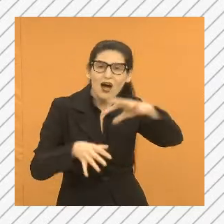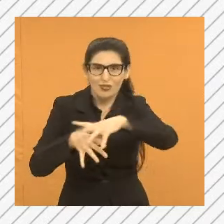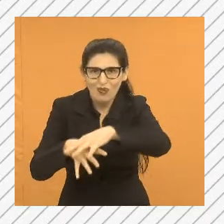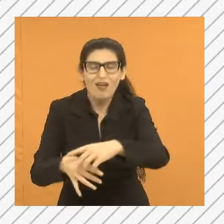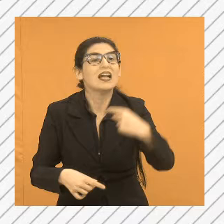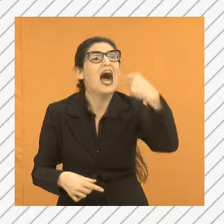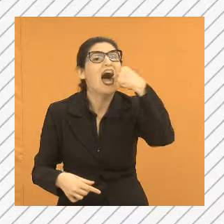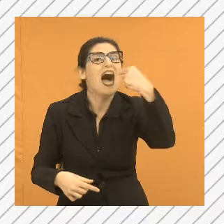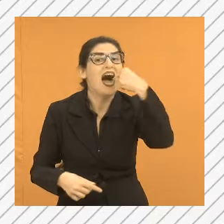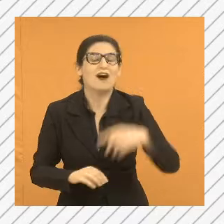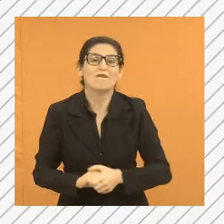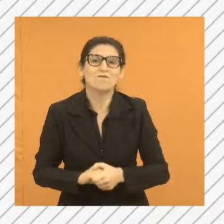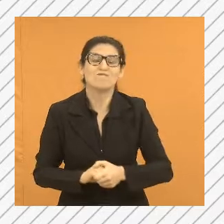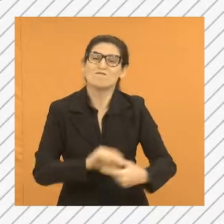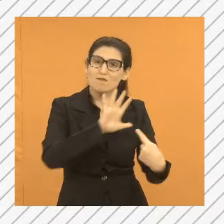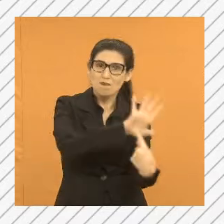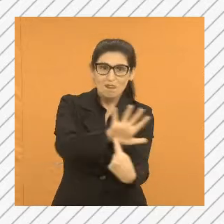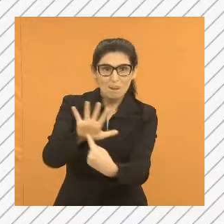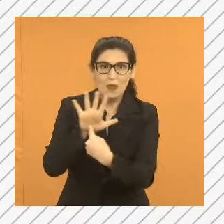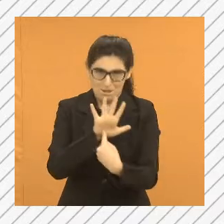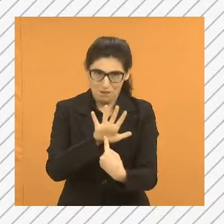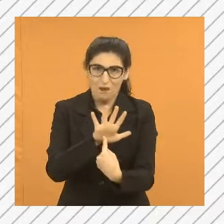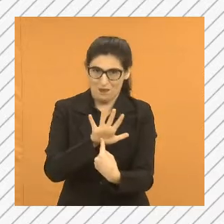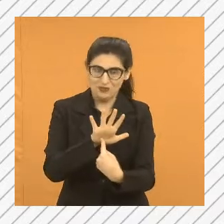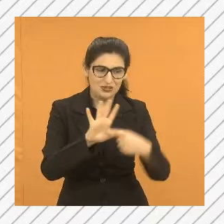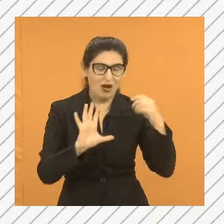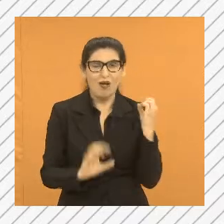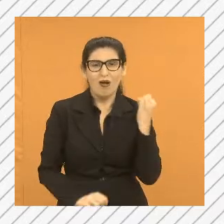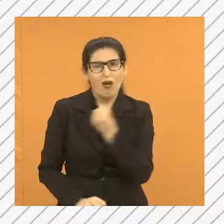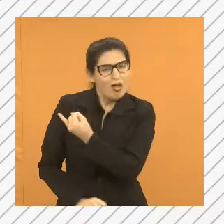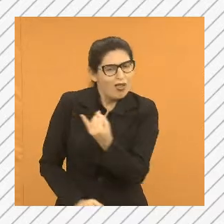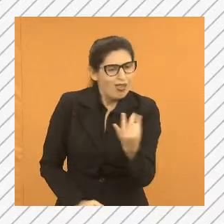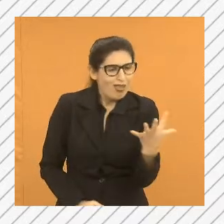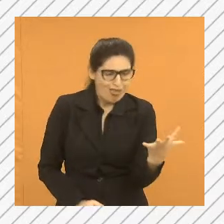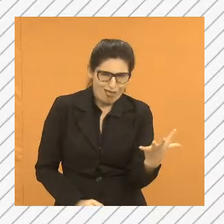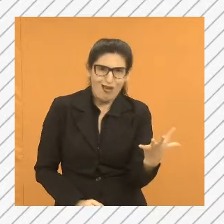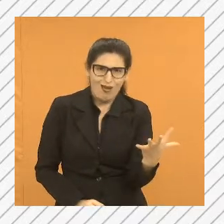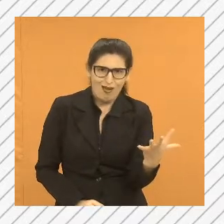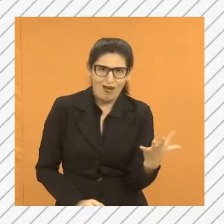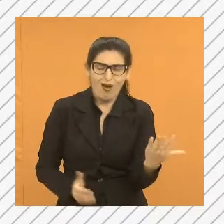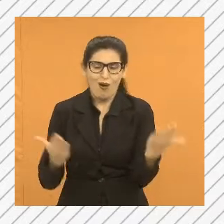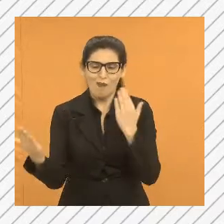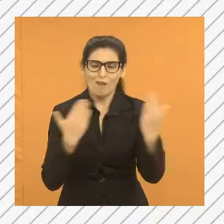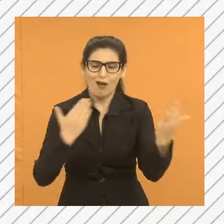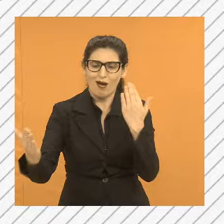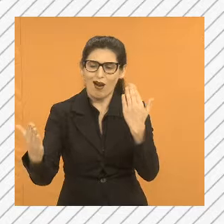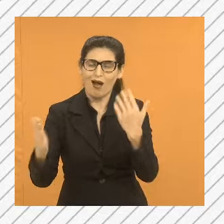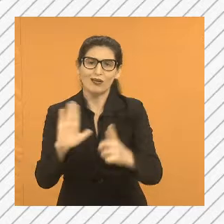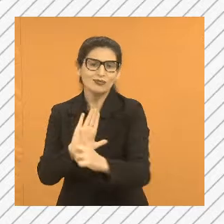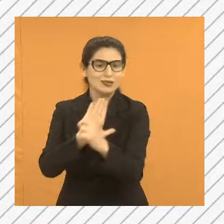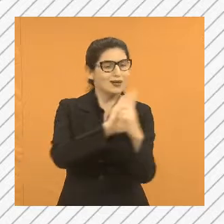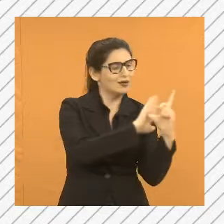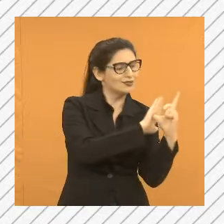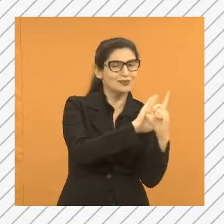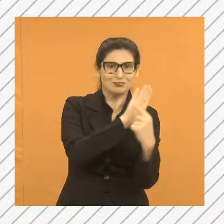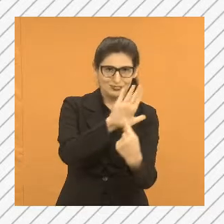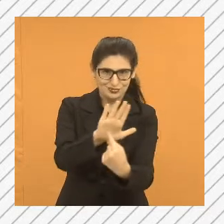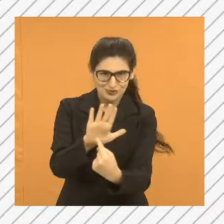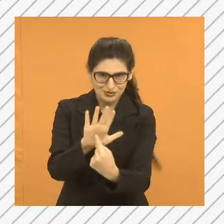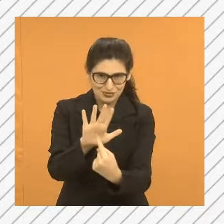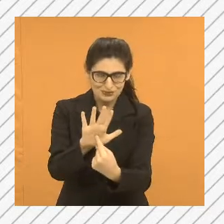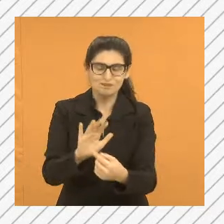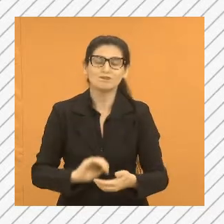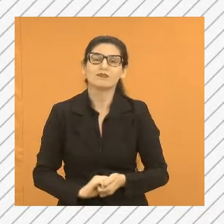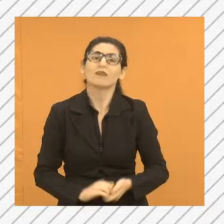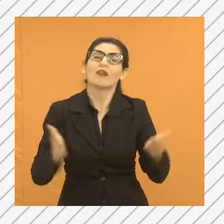Esse quadro aponta para os números já descritos no quadro anterior. Agora, falando sobre